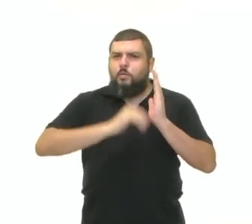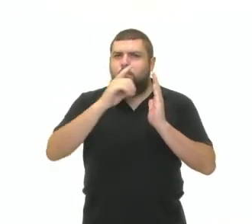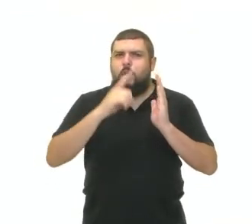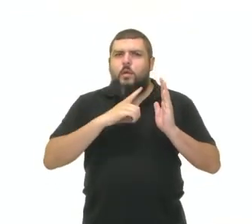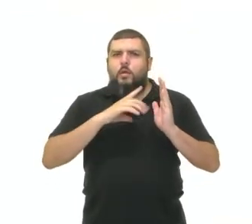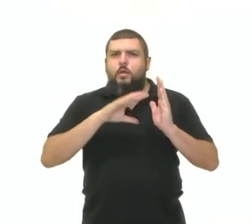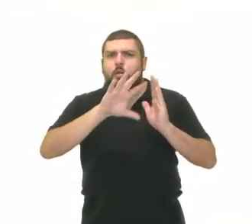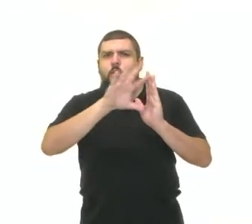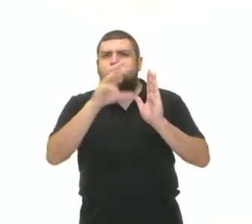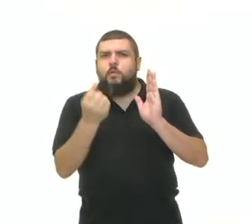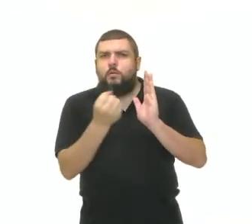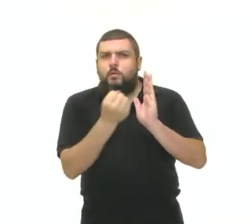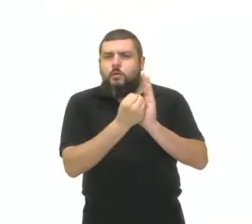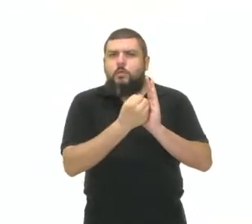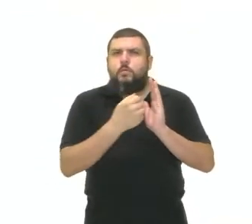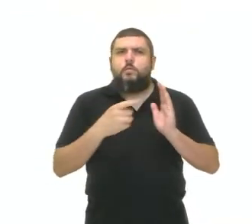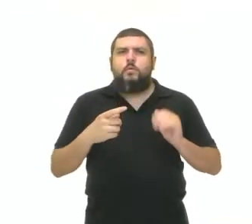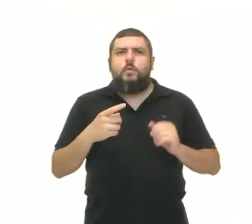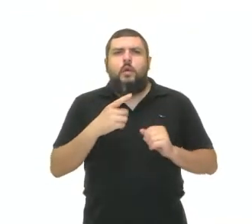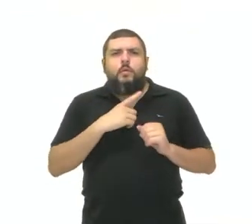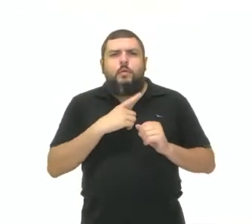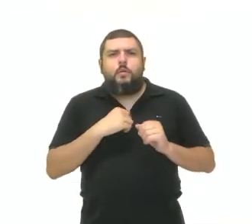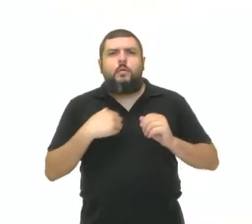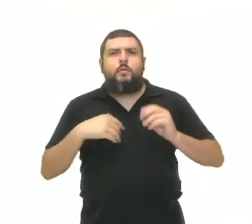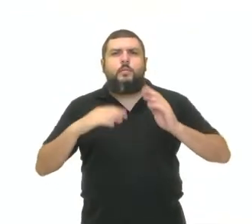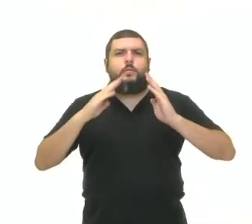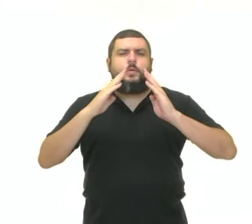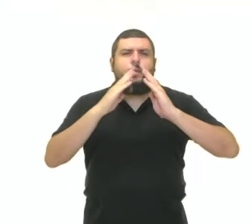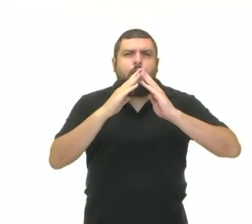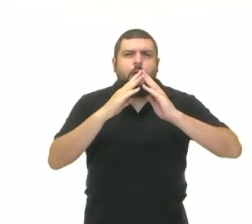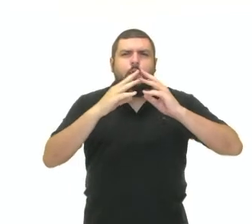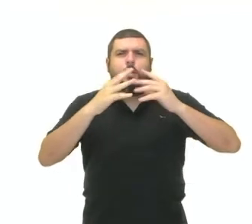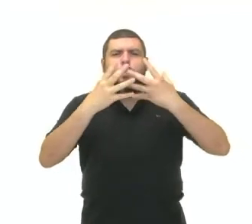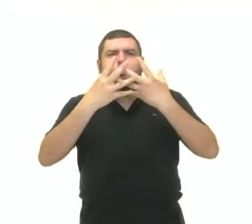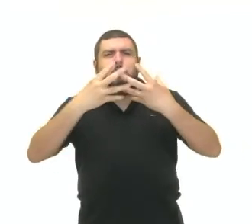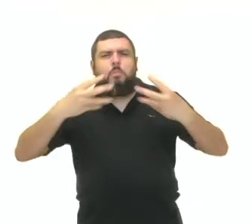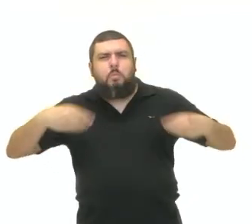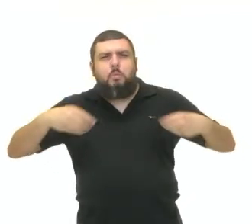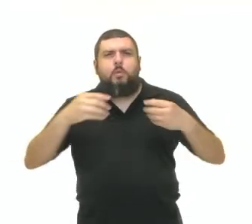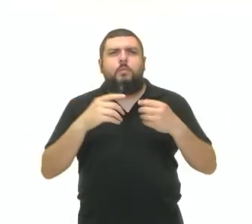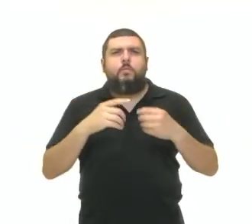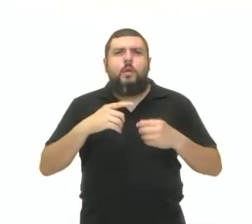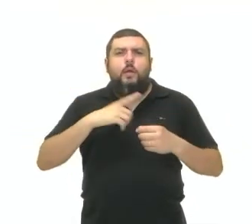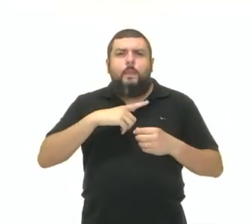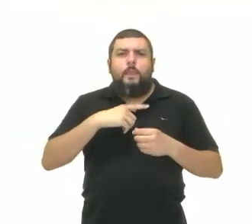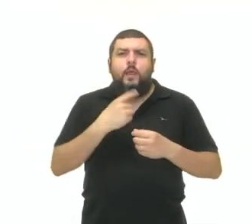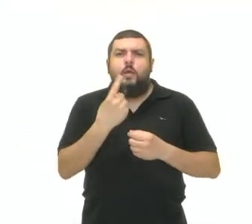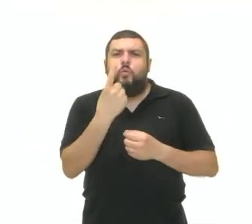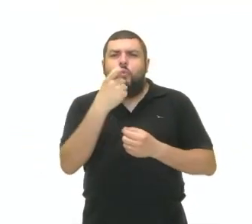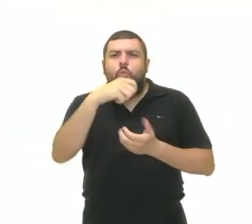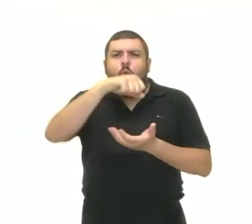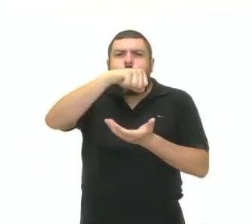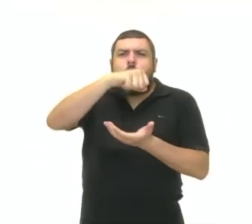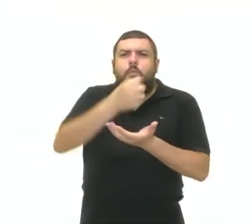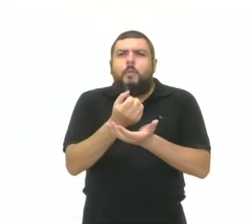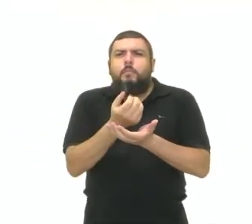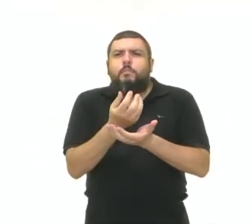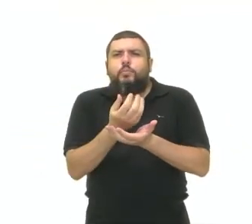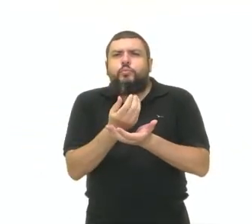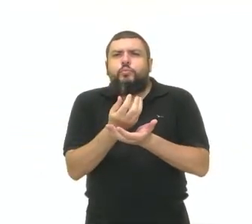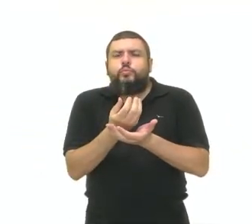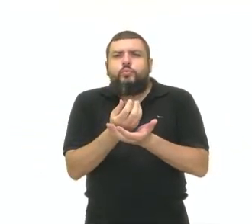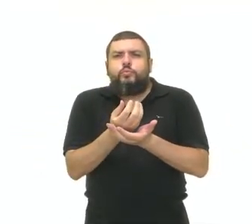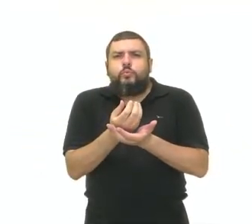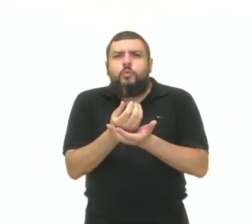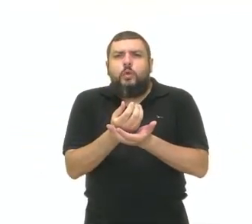temos a casinha caindo aos pedaços, uma única lamparina alimentando com luz